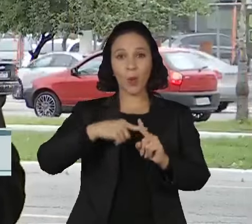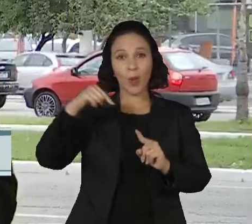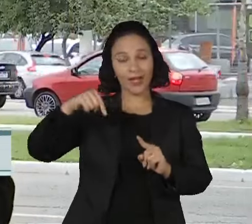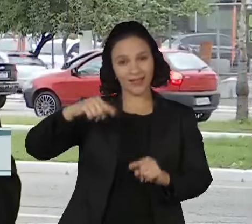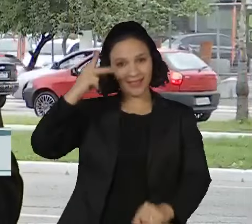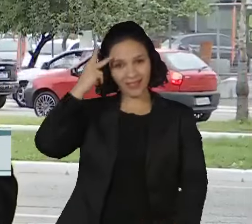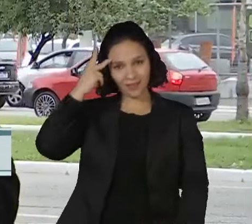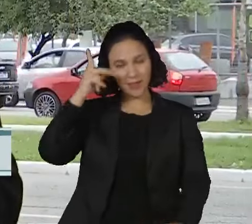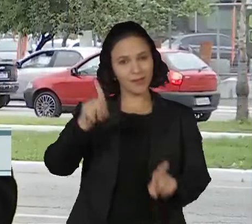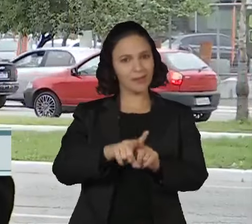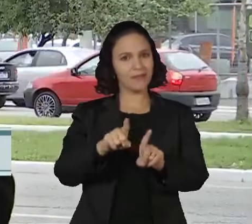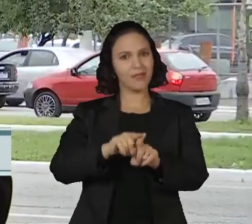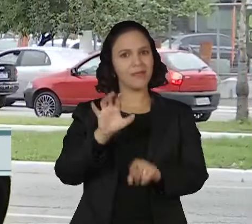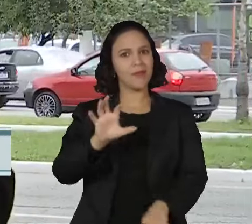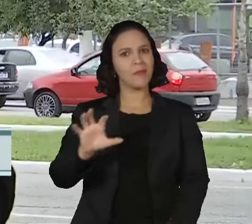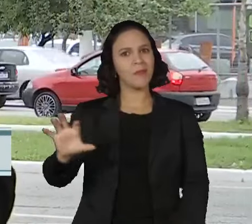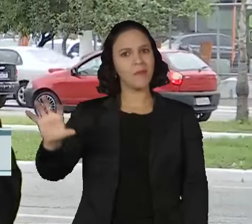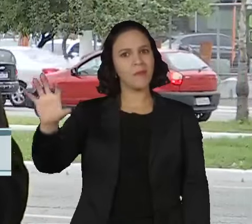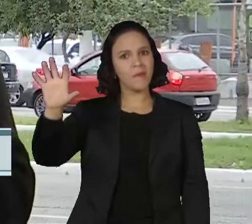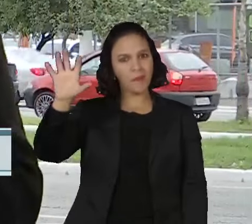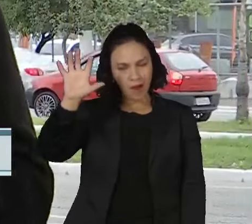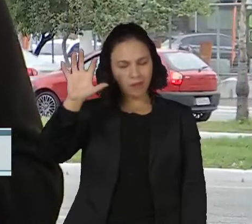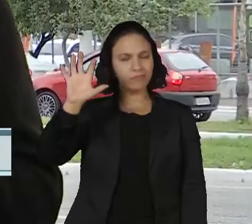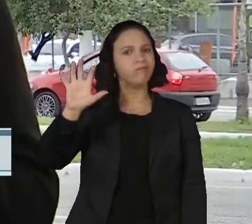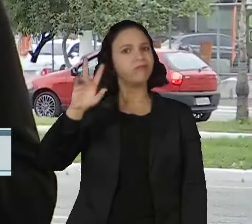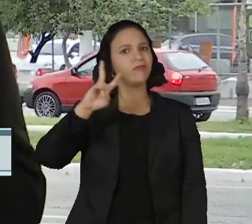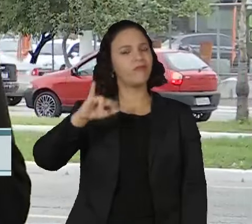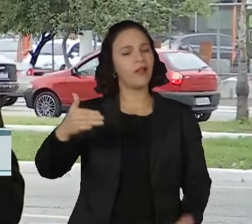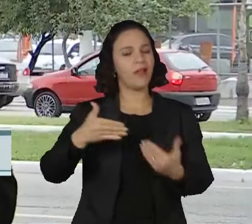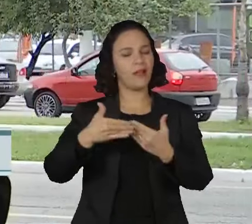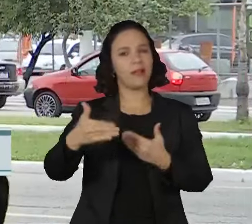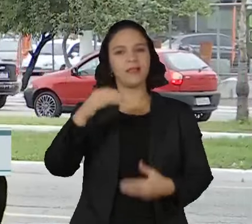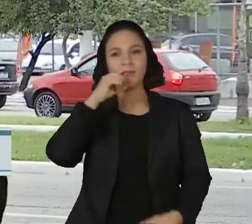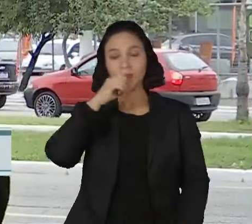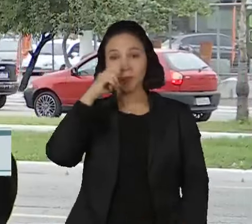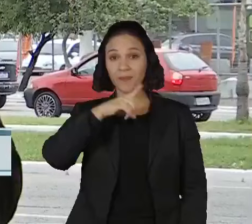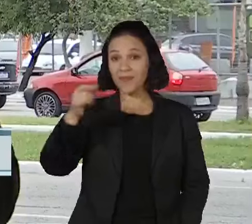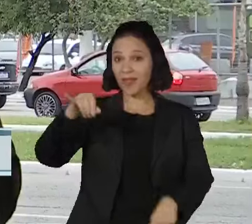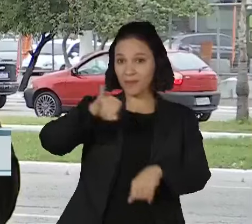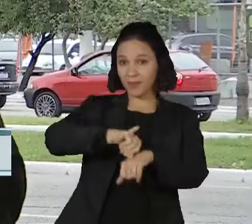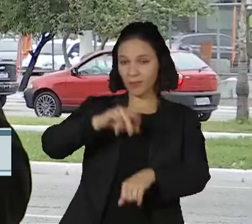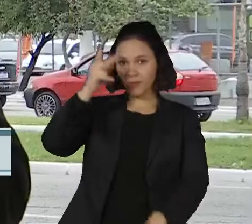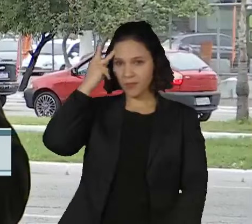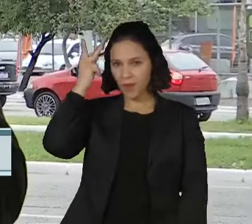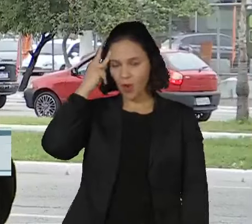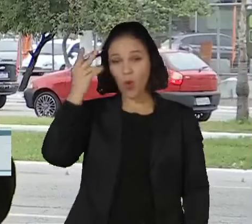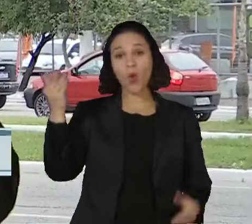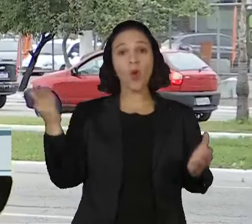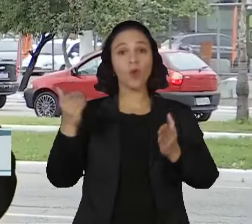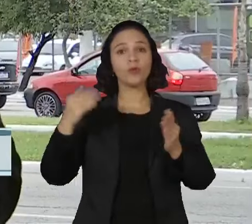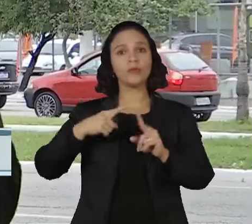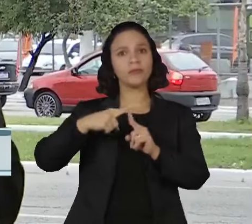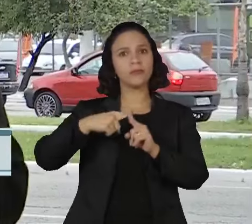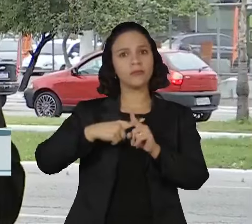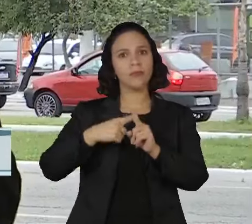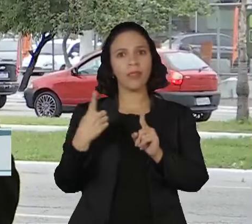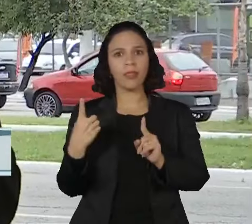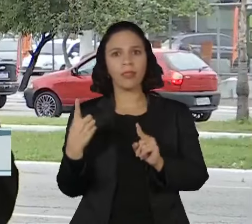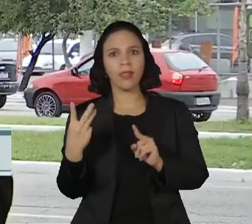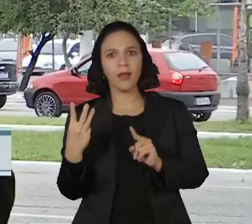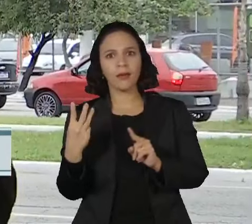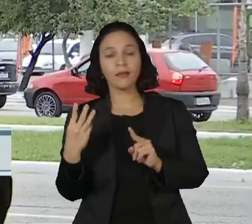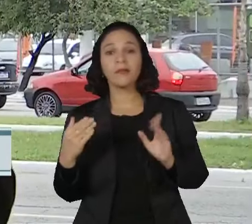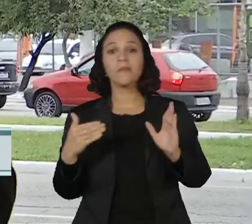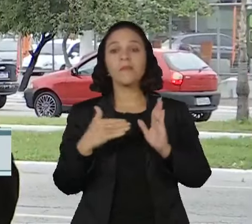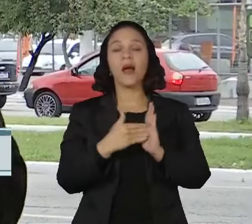São Paulo e em diversas regiões do país despen nesse fim de semana na capital paulista teremos hoje mínima de 13 e máxima